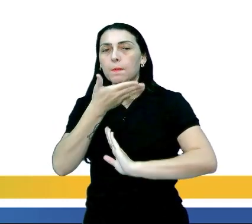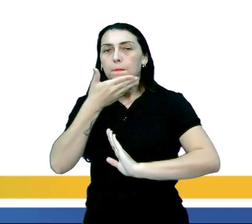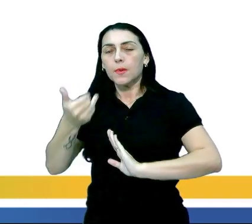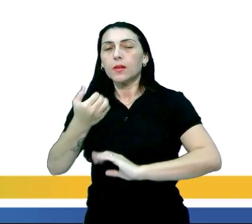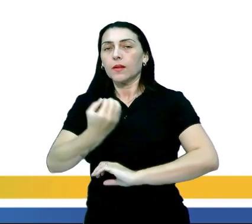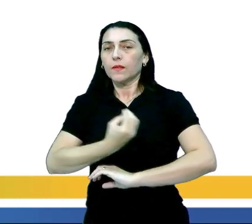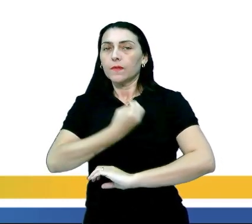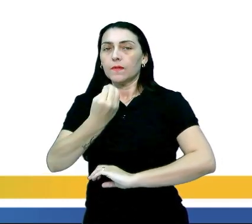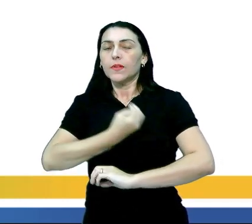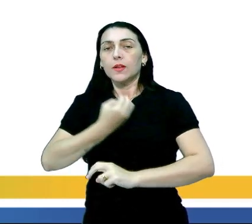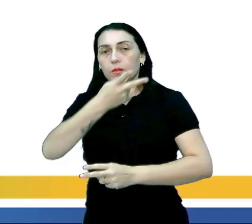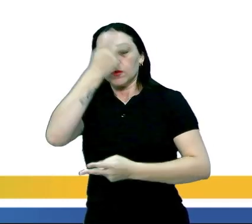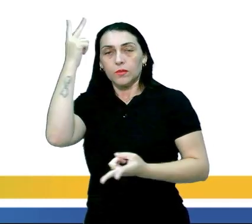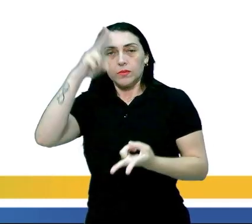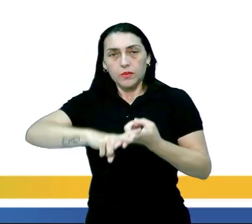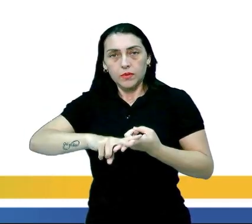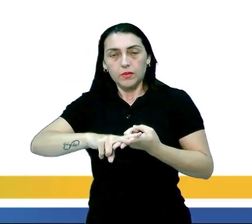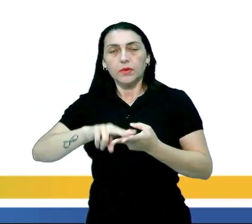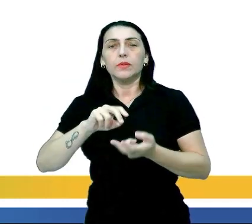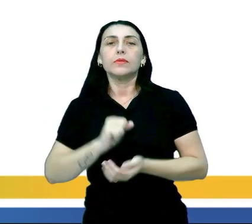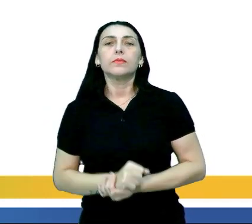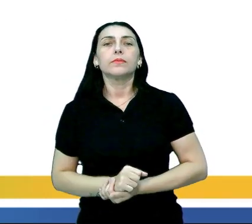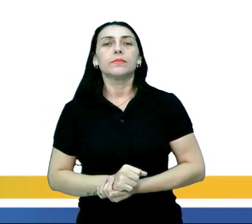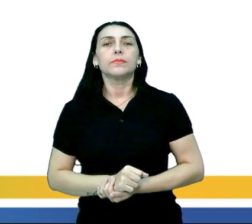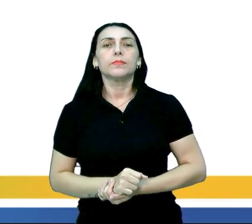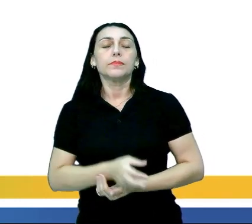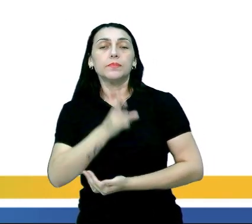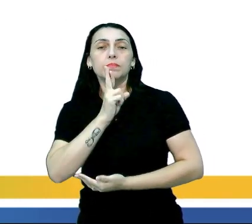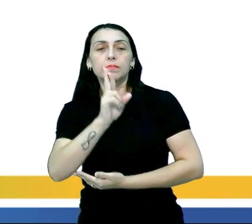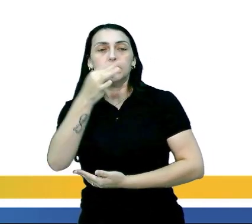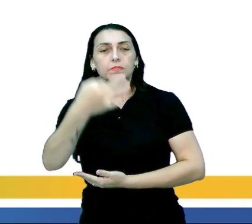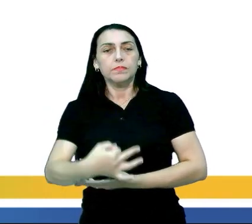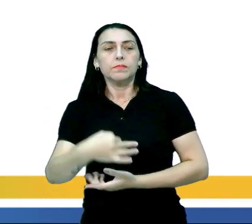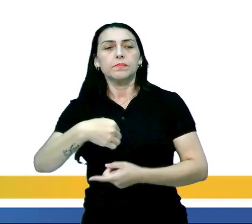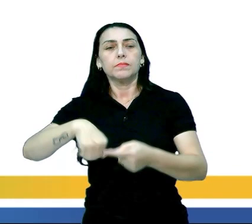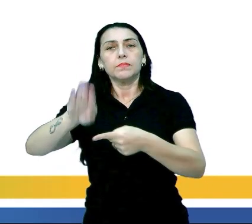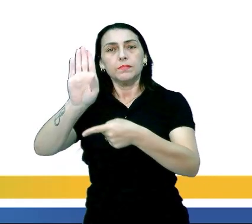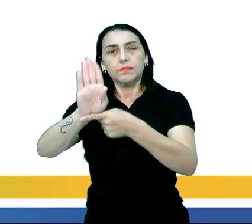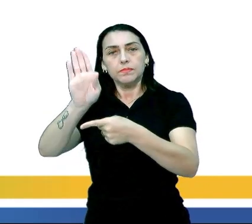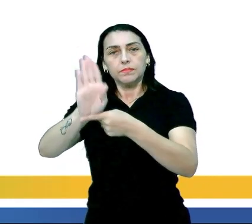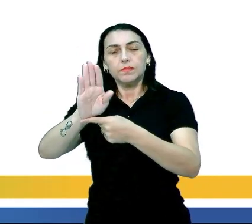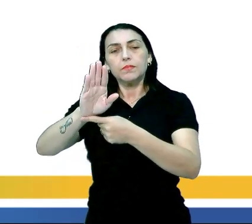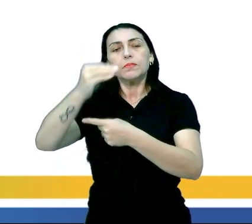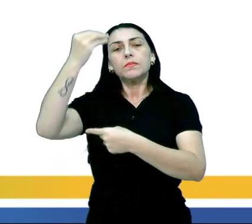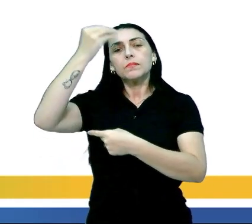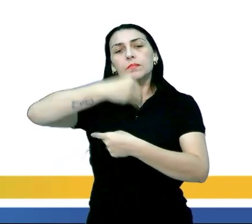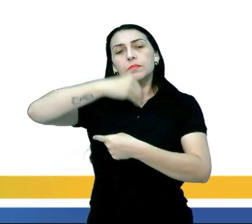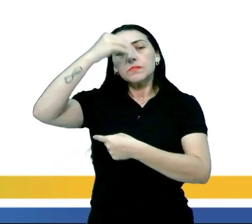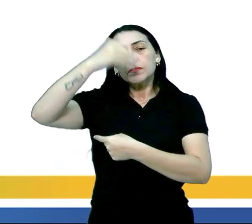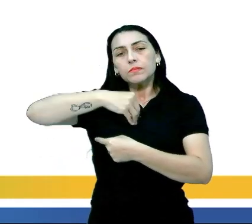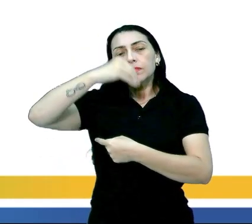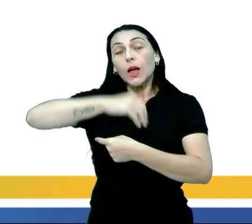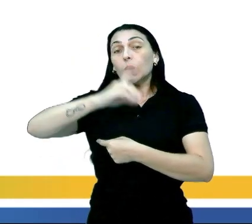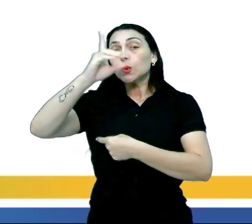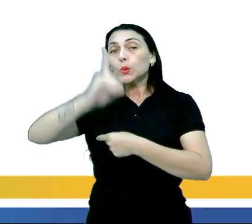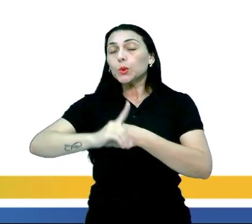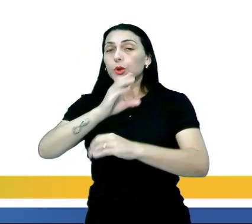socioeducativas. Vamos verificar? A alternativa correta está expressa na letra B, de